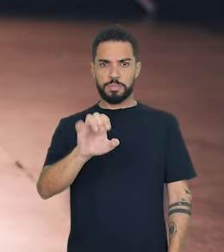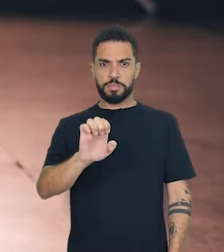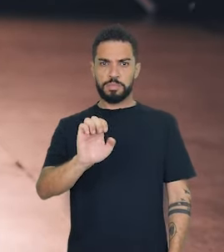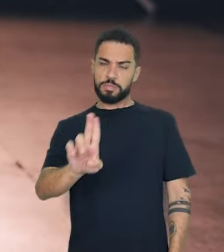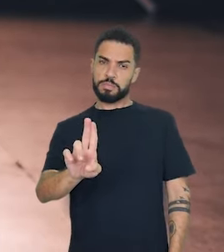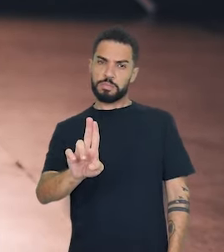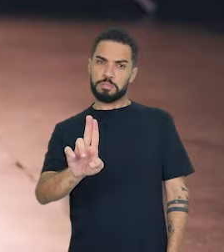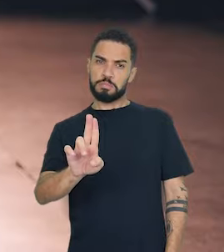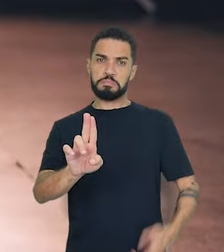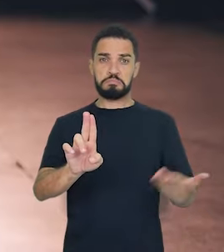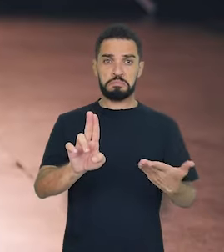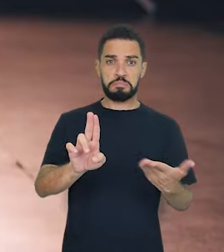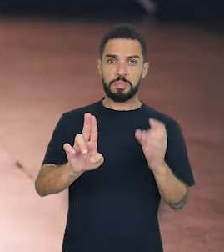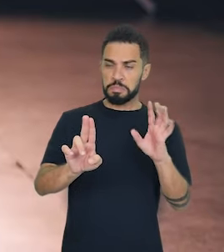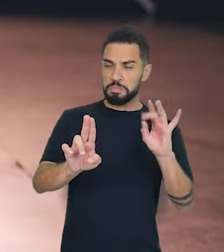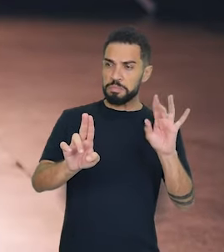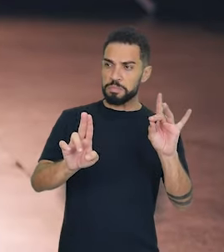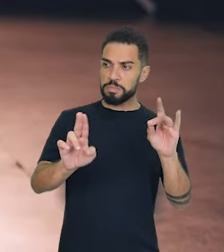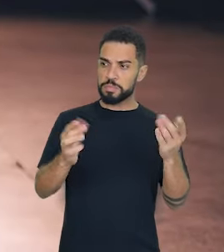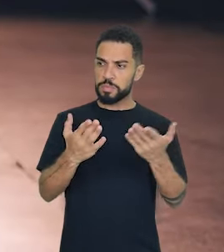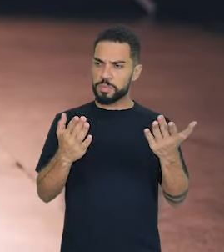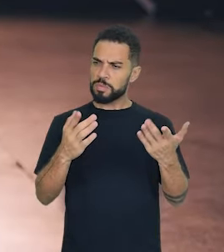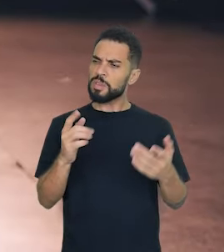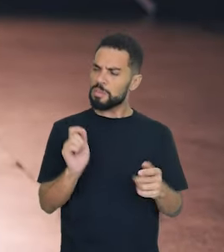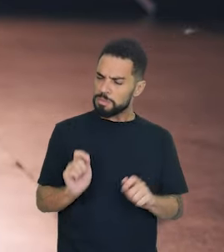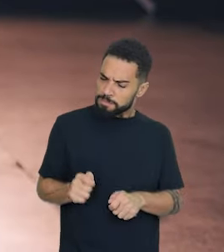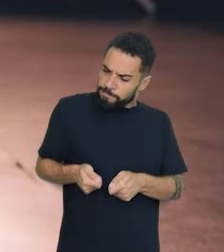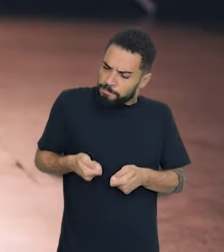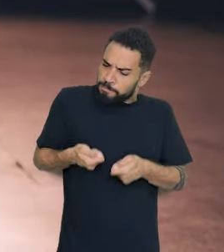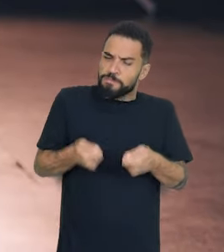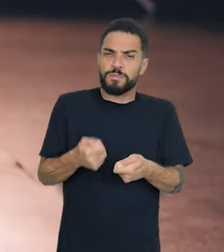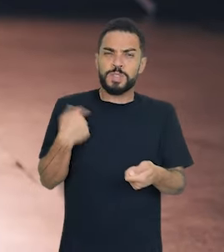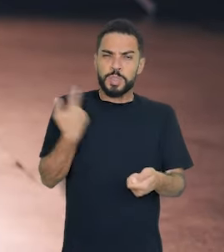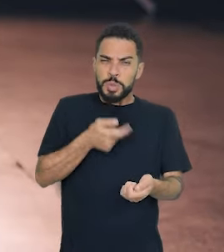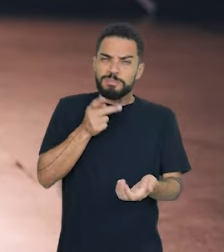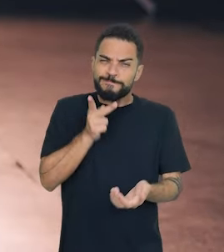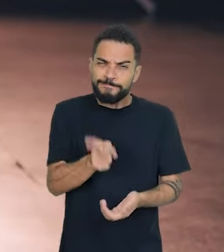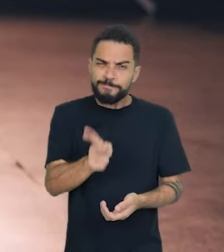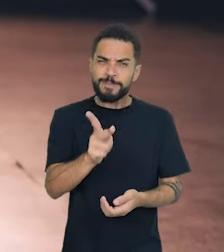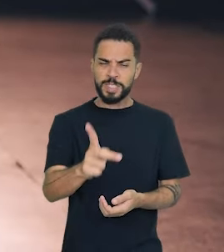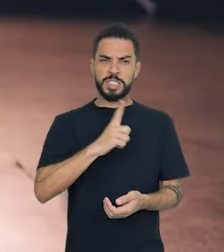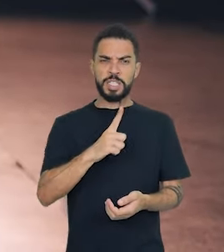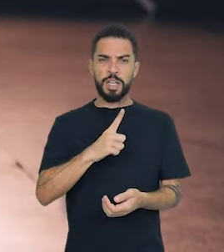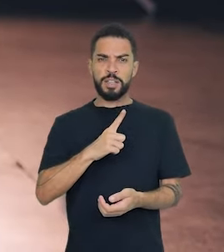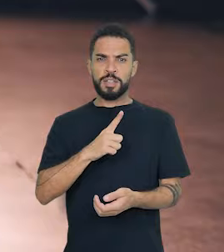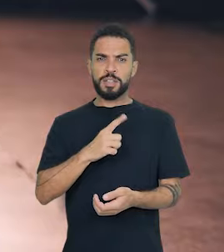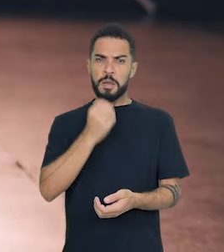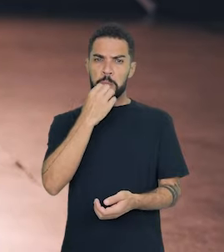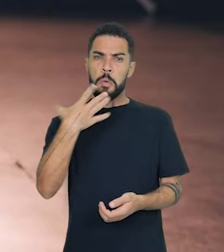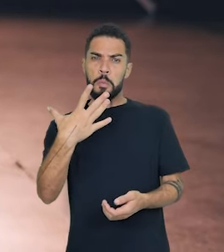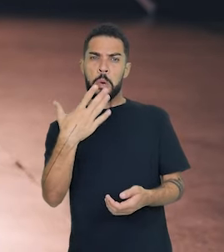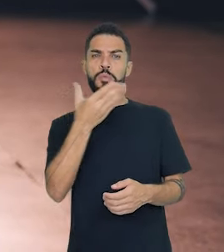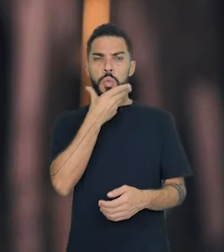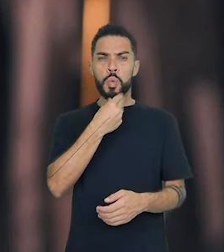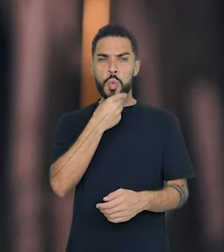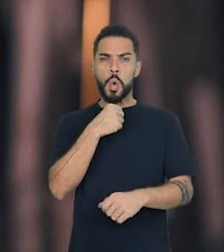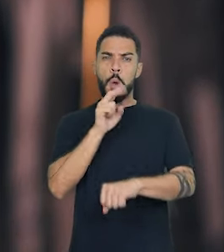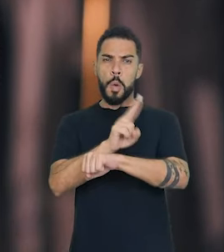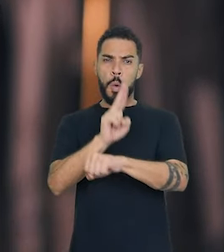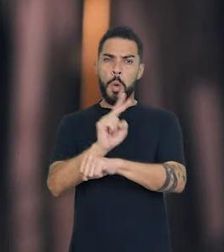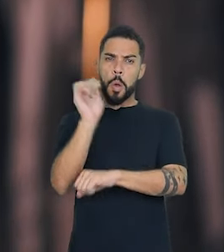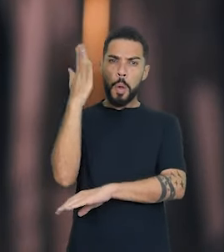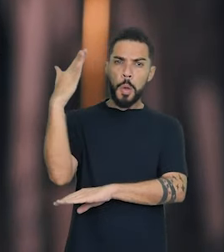e o criando uma máxima que o Beira Rio sempre tinha bons mestres. Que